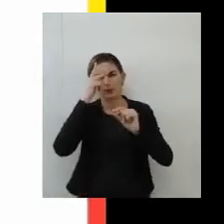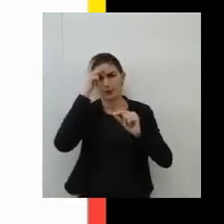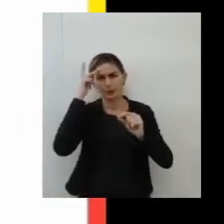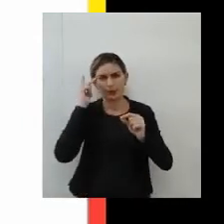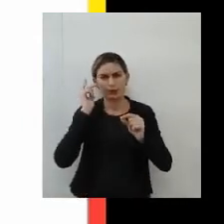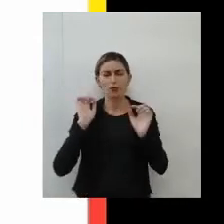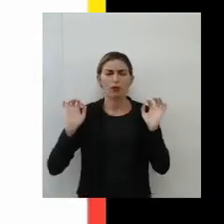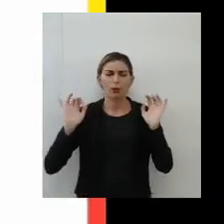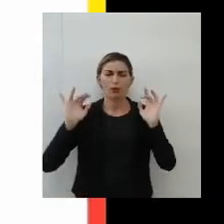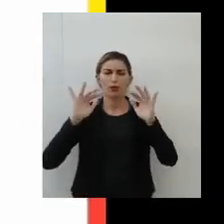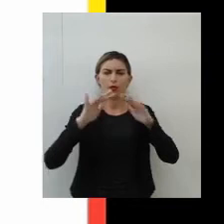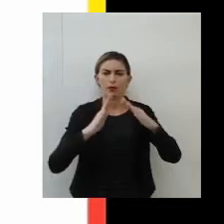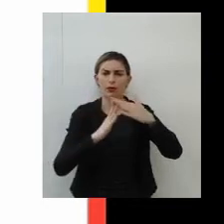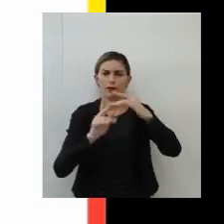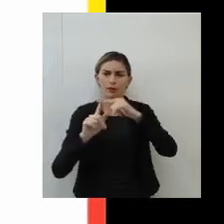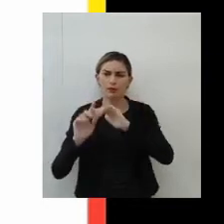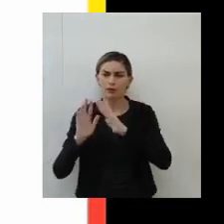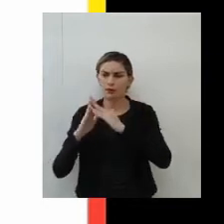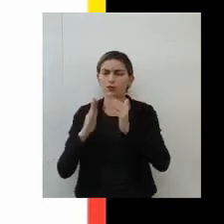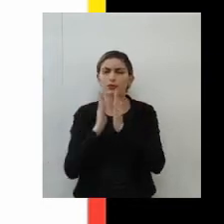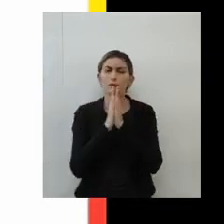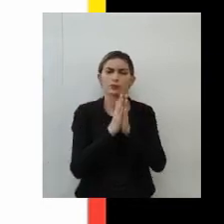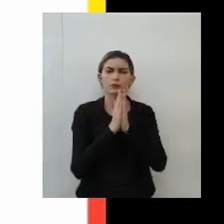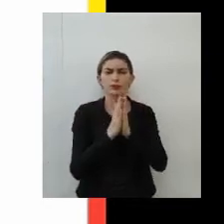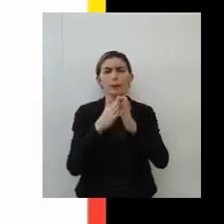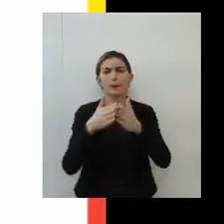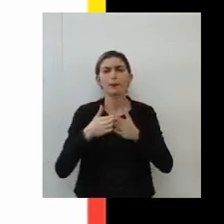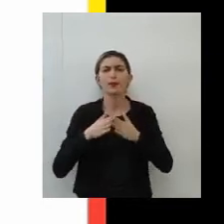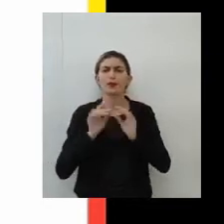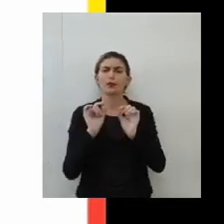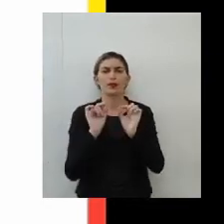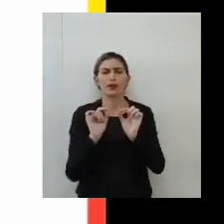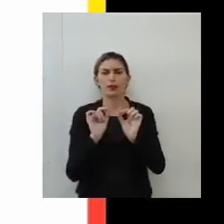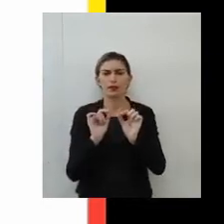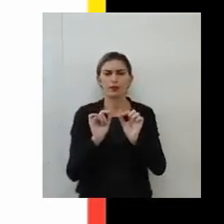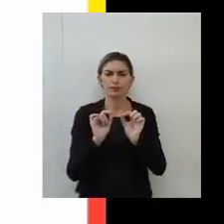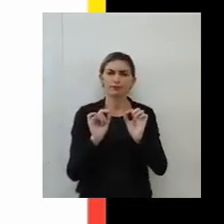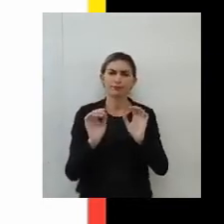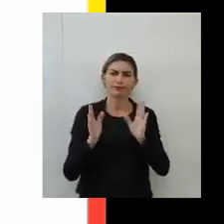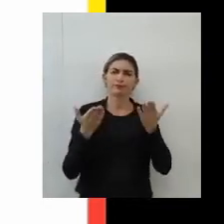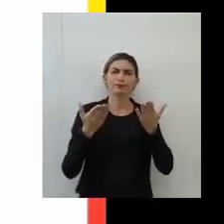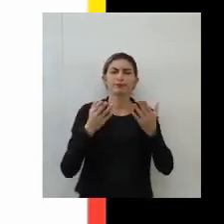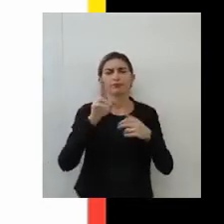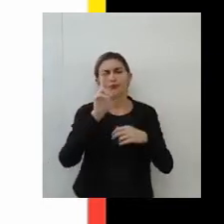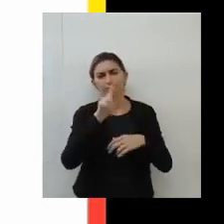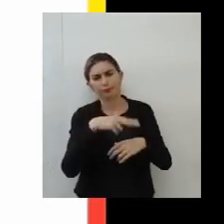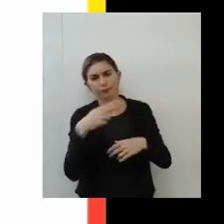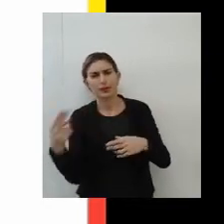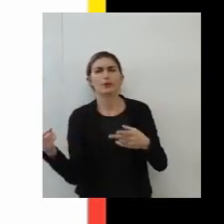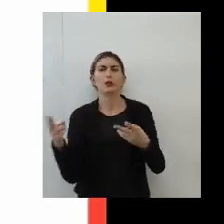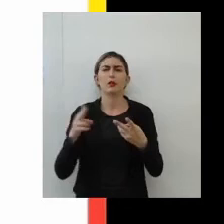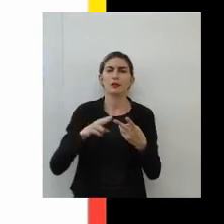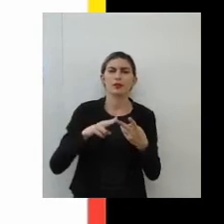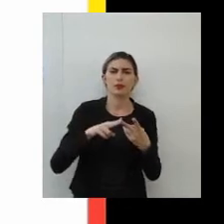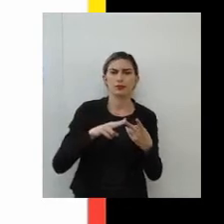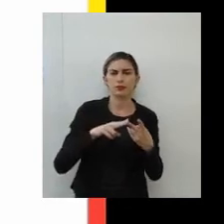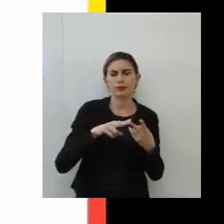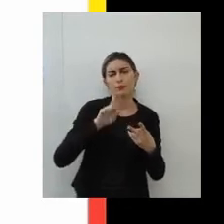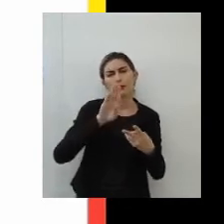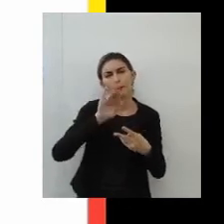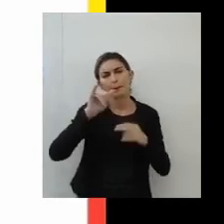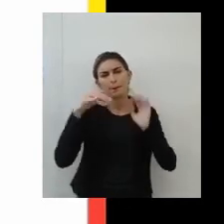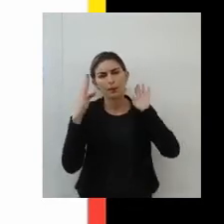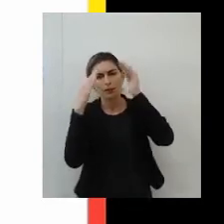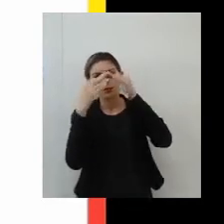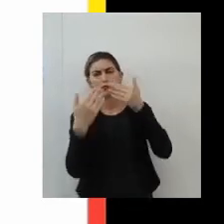para as igrejas. Vai pedir acalento a quem? Aos sacerdotes, aos padres, aos bispos.